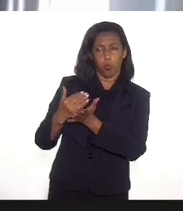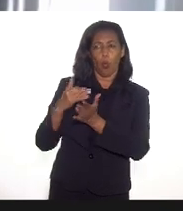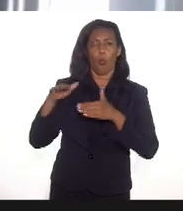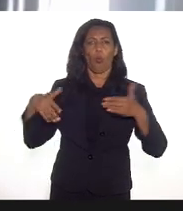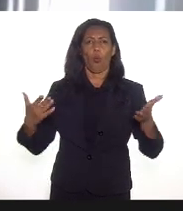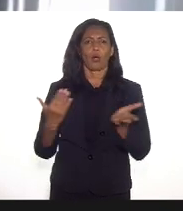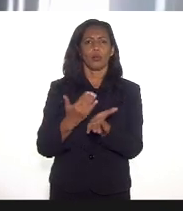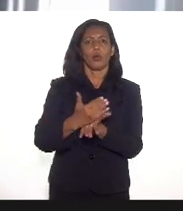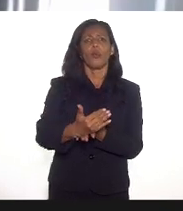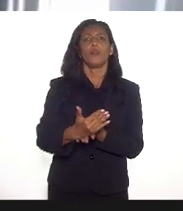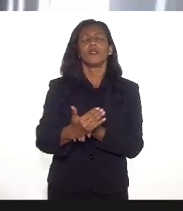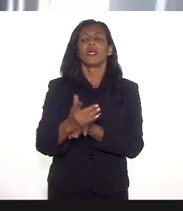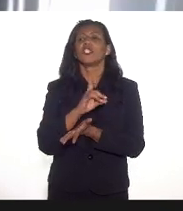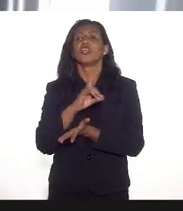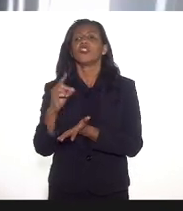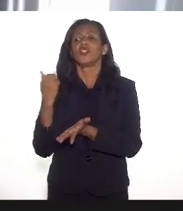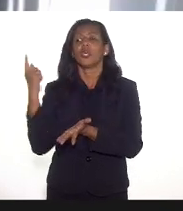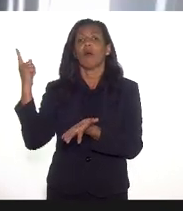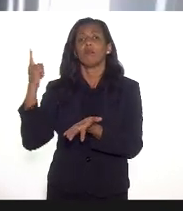fazer